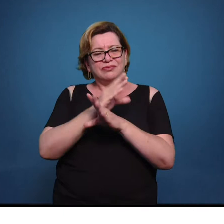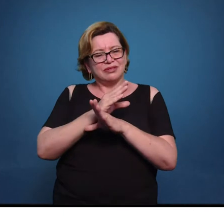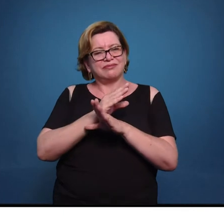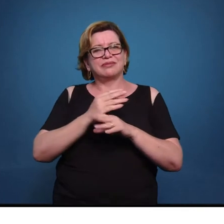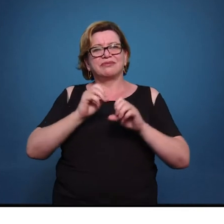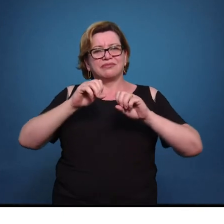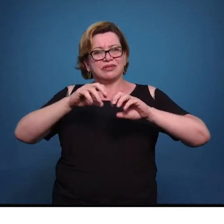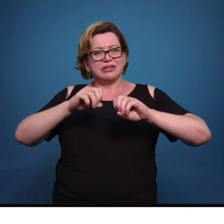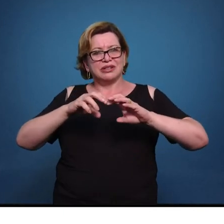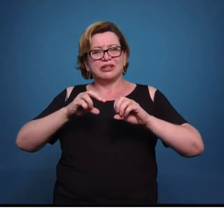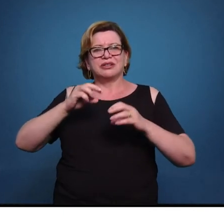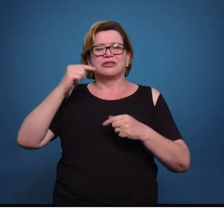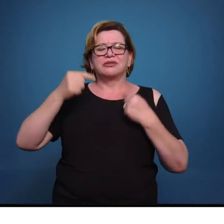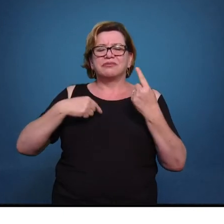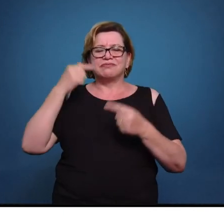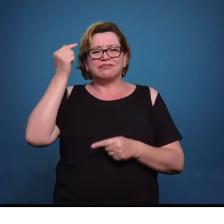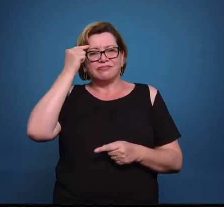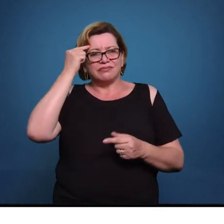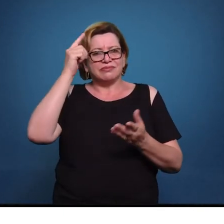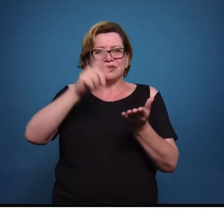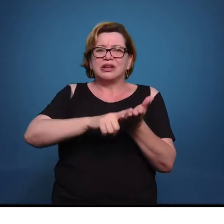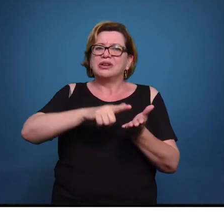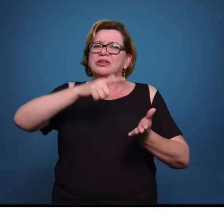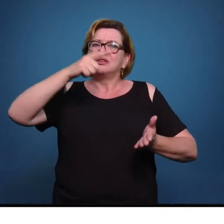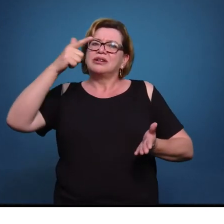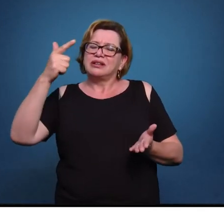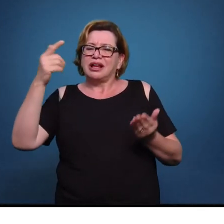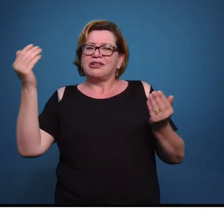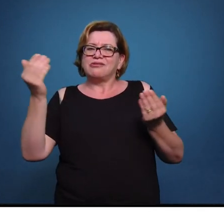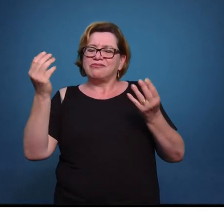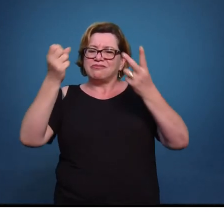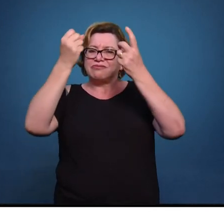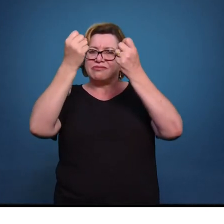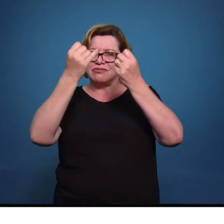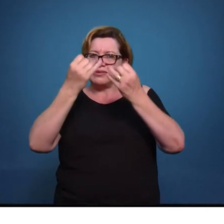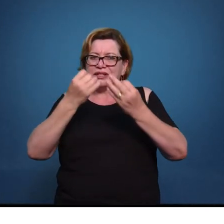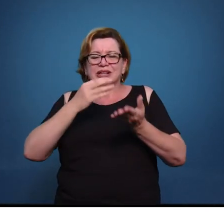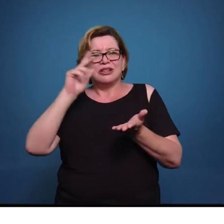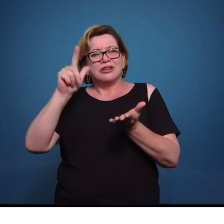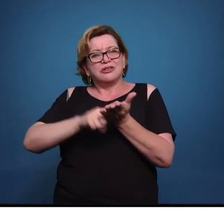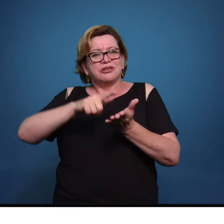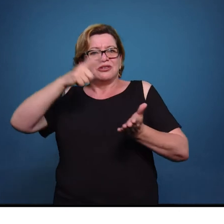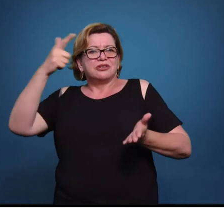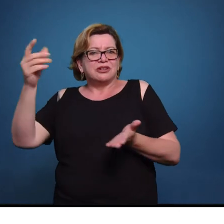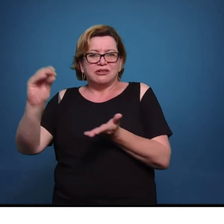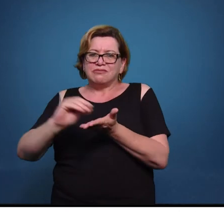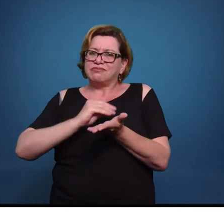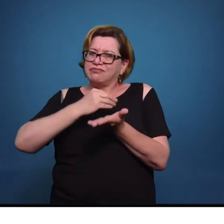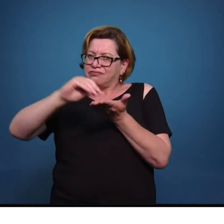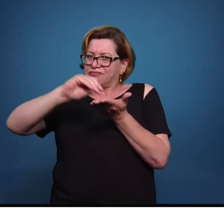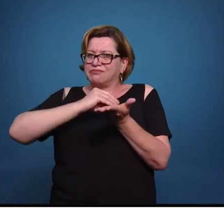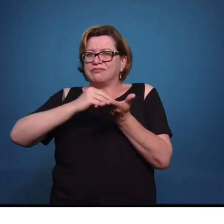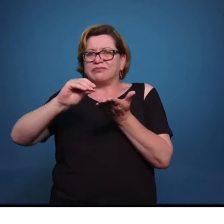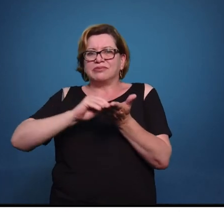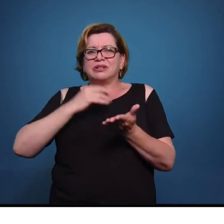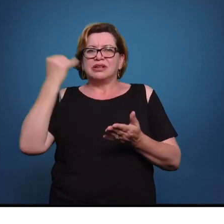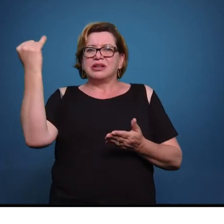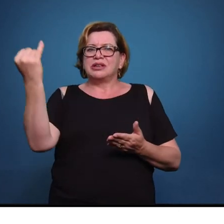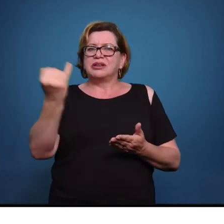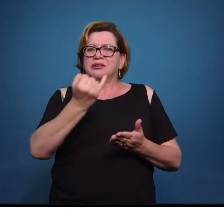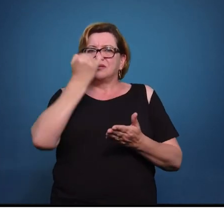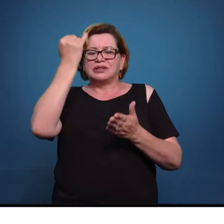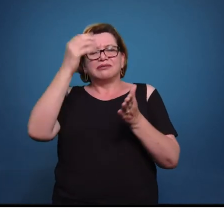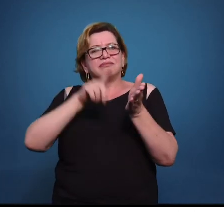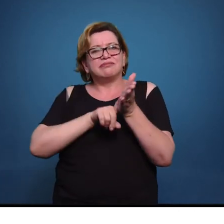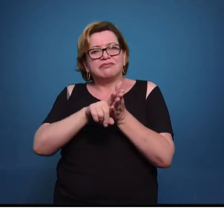da websérie Pensar o Jornalismo. Desta vez tratamos da imprensa, da mídia impressa, como uma importante ferramenta de pesquisa no